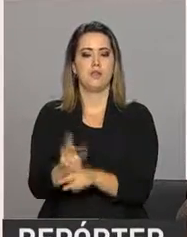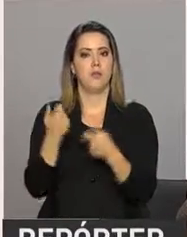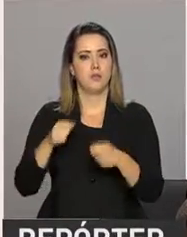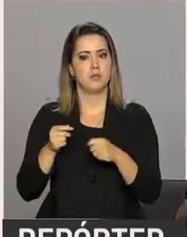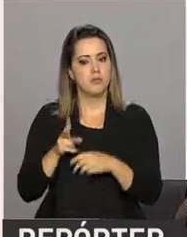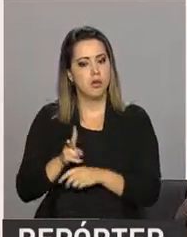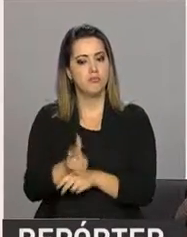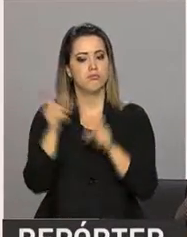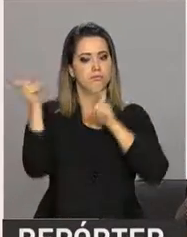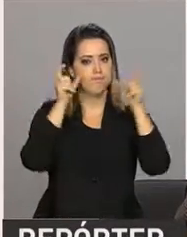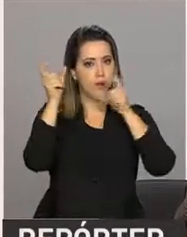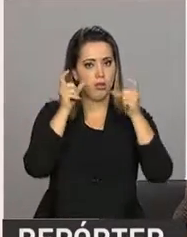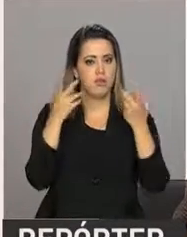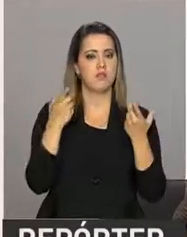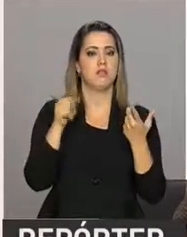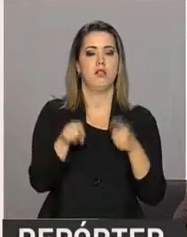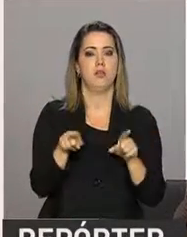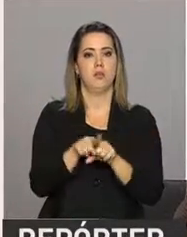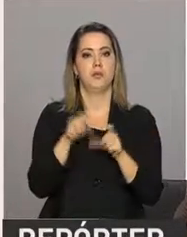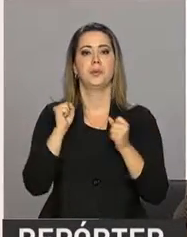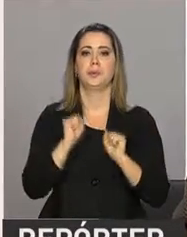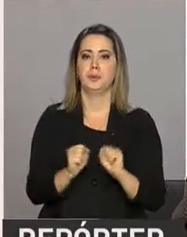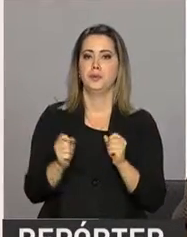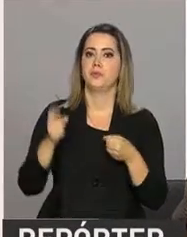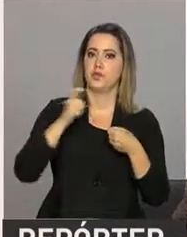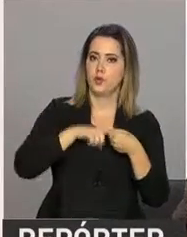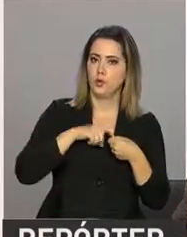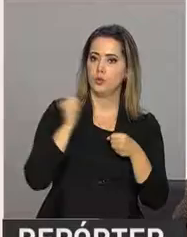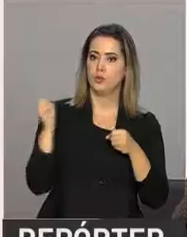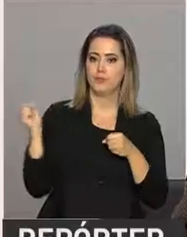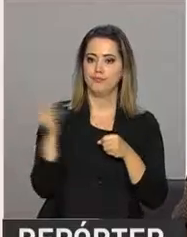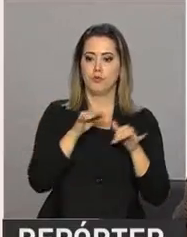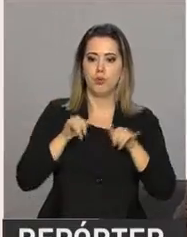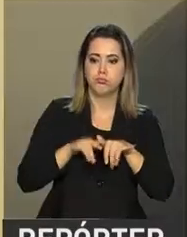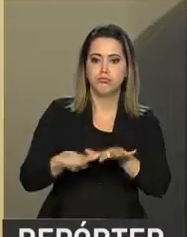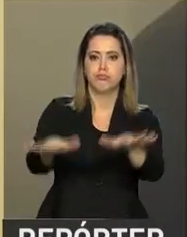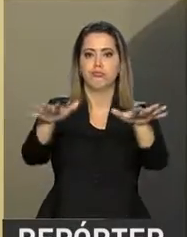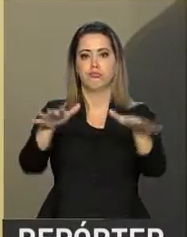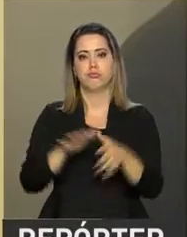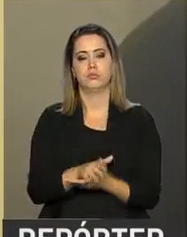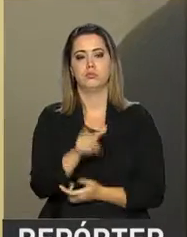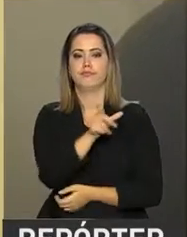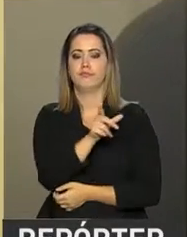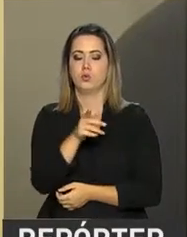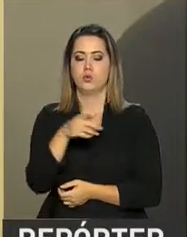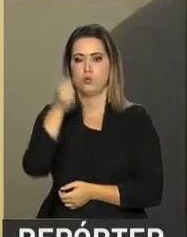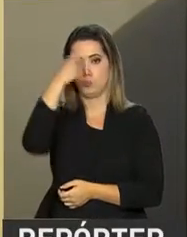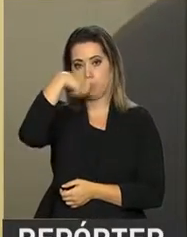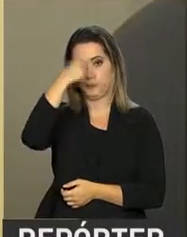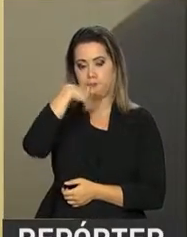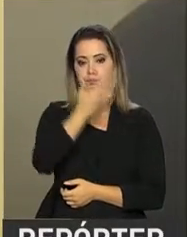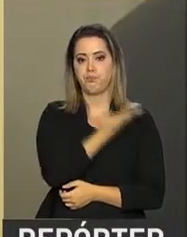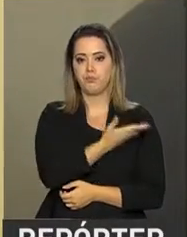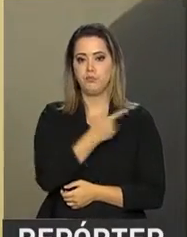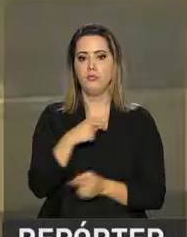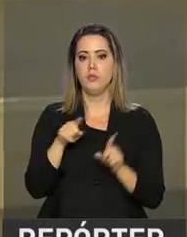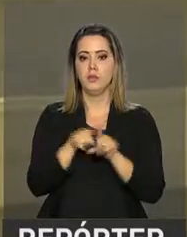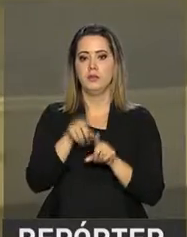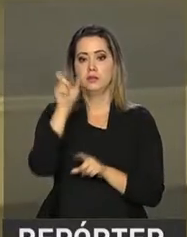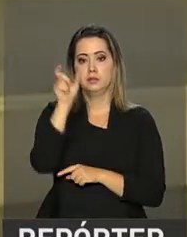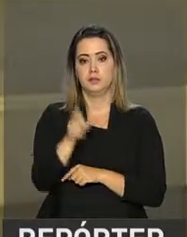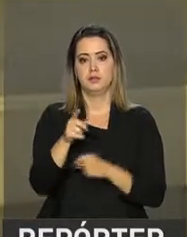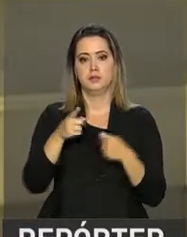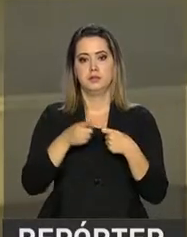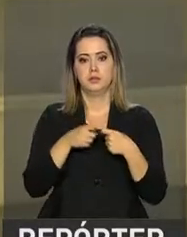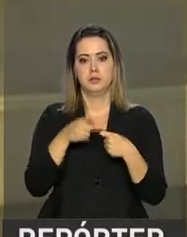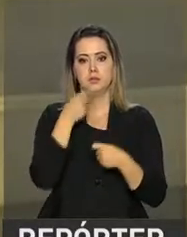à a influência porque eventualmente podemos ter é novas epidemias para o clínico de vigilância em saúde da prefeitura de são paulo